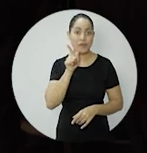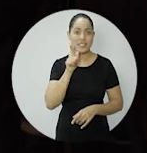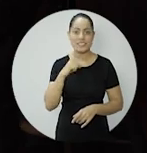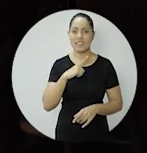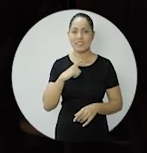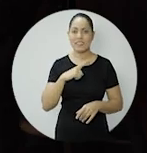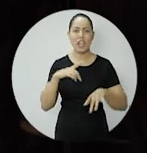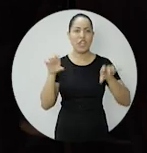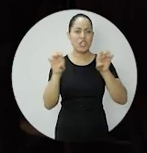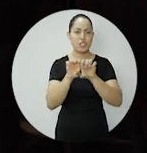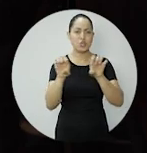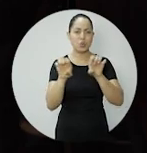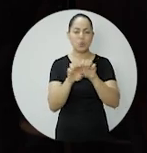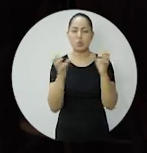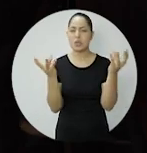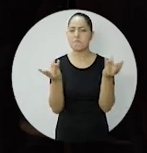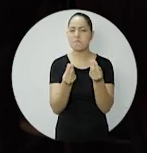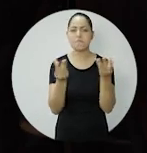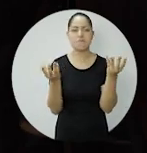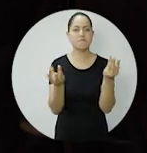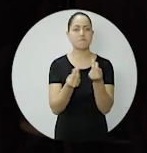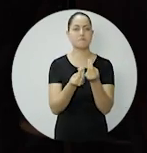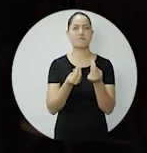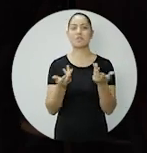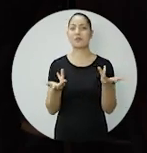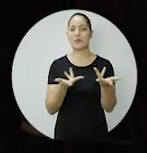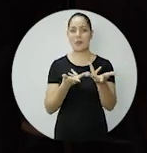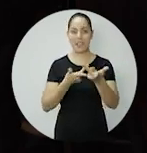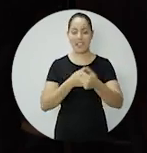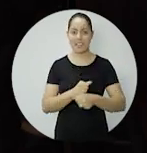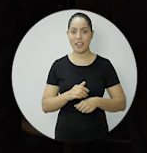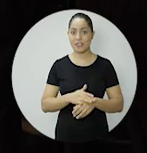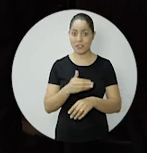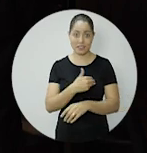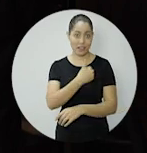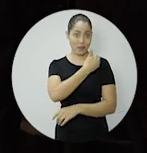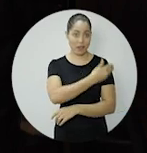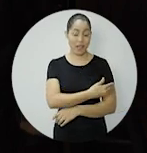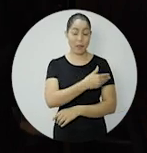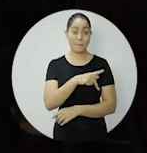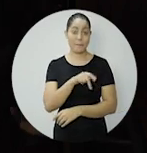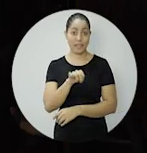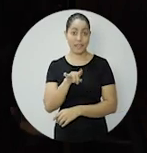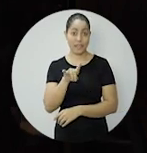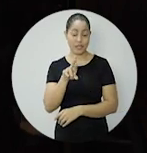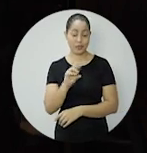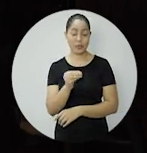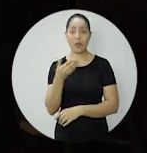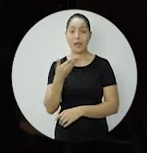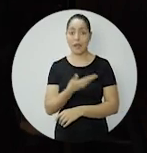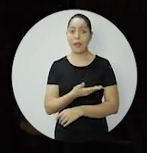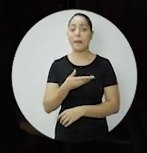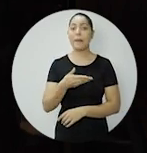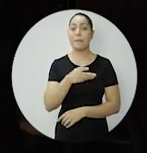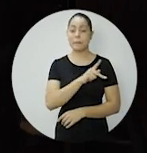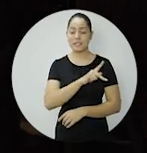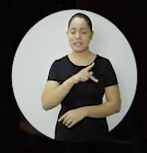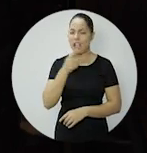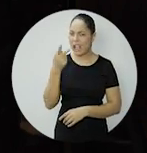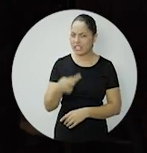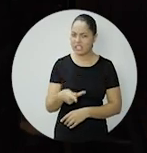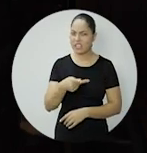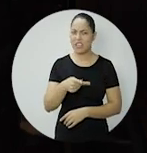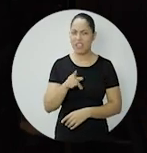Alagoas, toda essa infraestrutura pensada para a jovem advocacia. Eu estou aqui ao lado do Dr. Pedro Acioli, ele que é presidente,